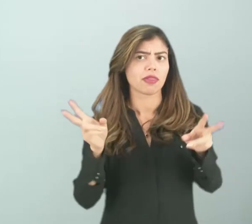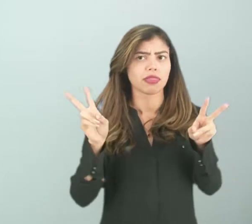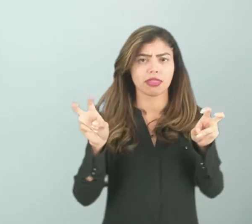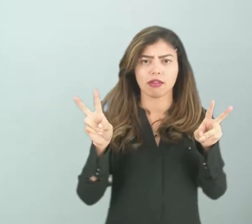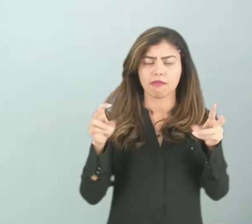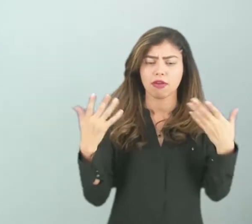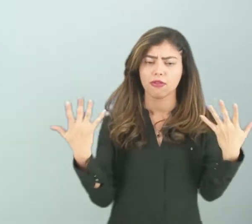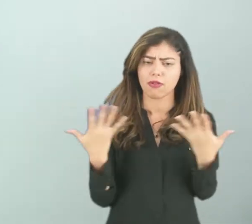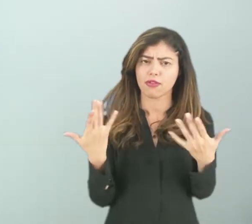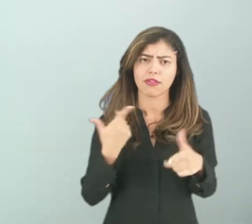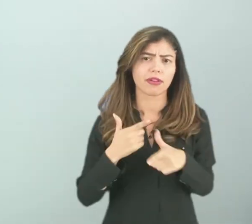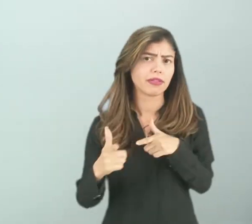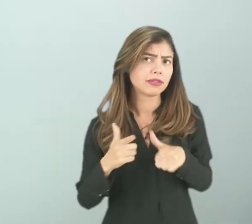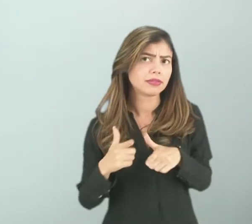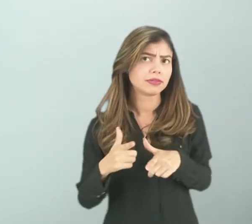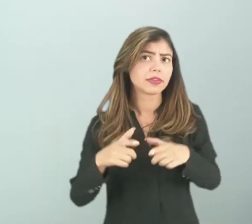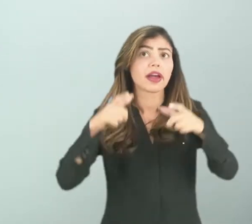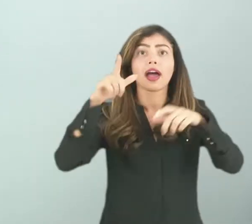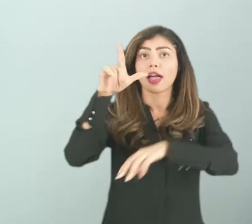estamos trabalhando?